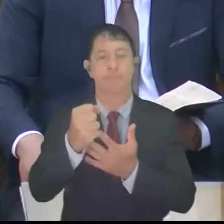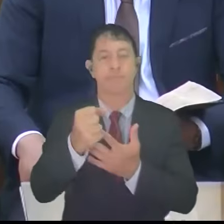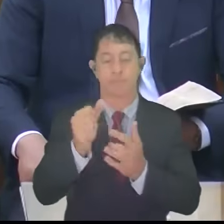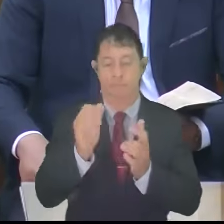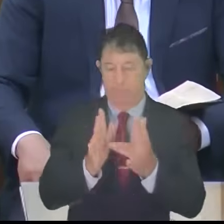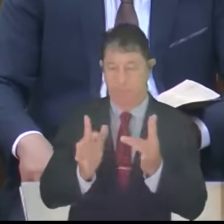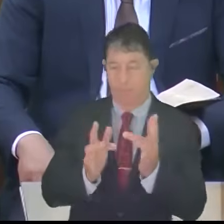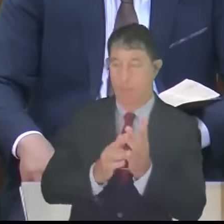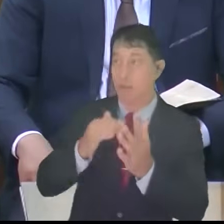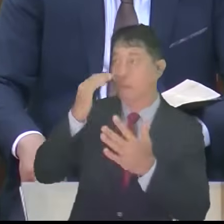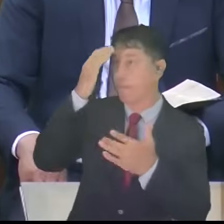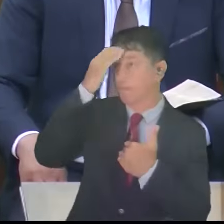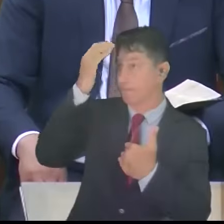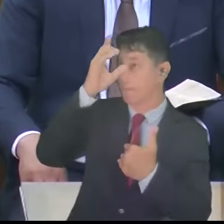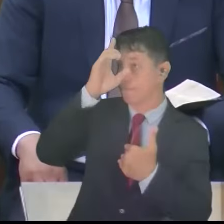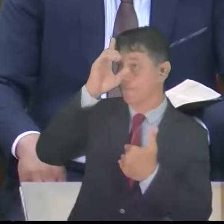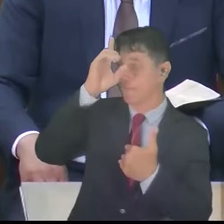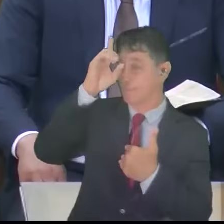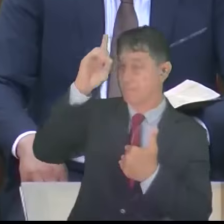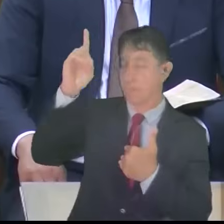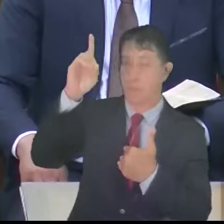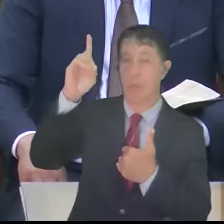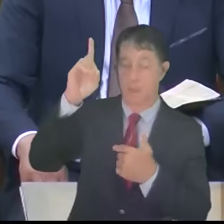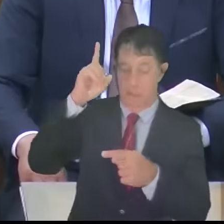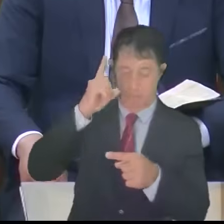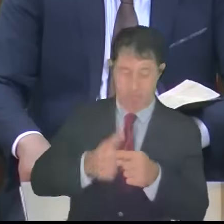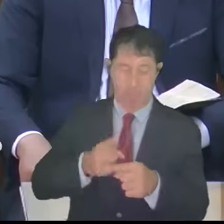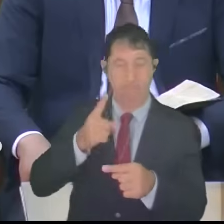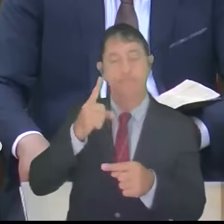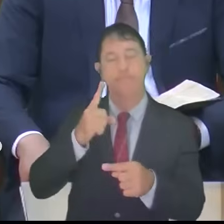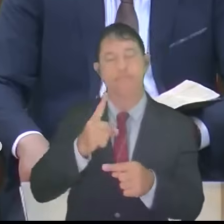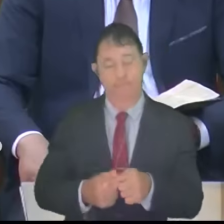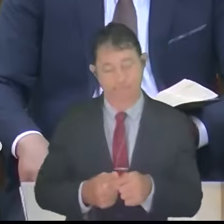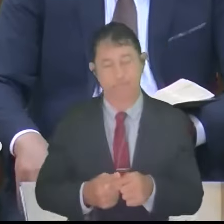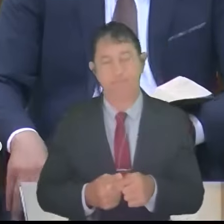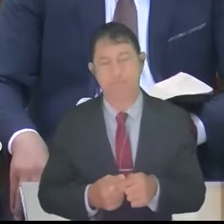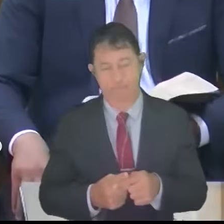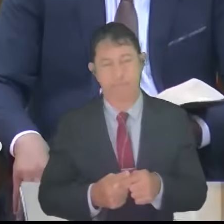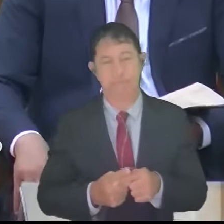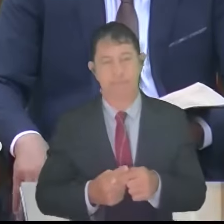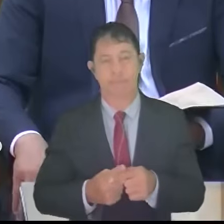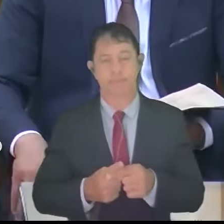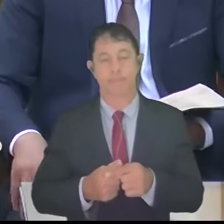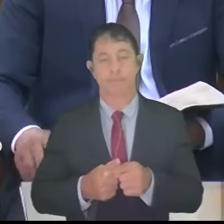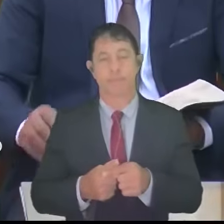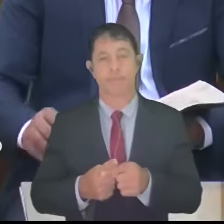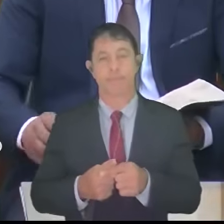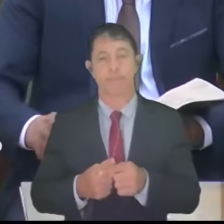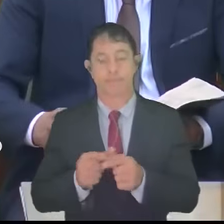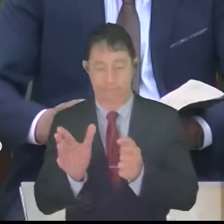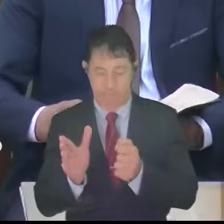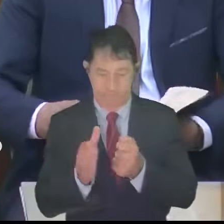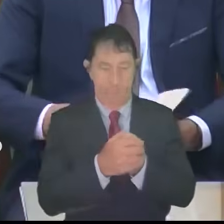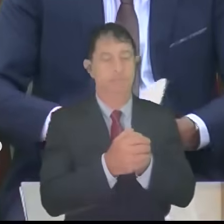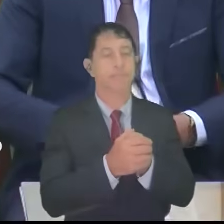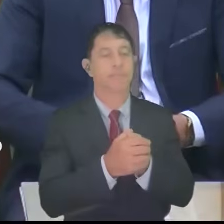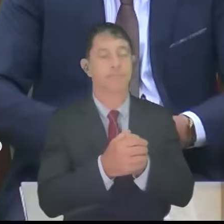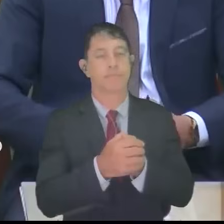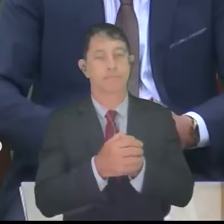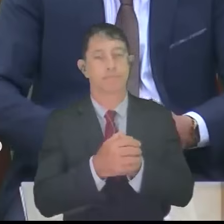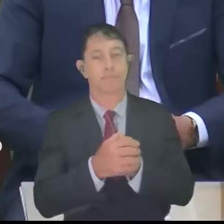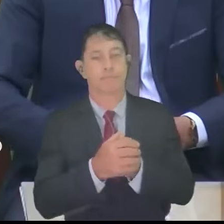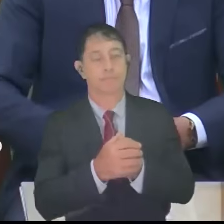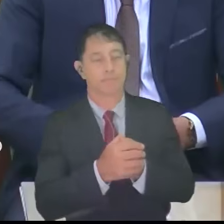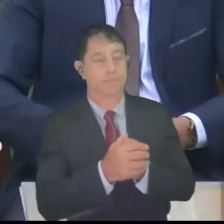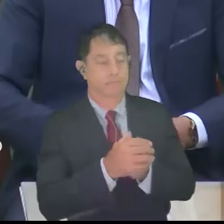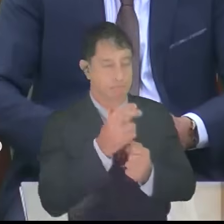e da terra, porque ocultaste estas coisas dos sábios e entendidos e as